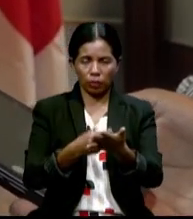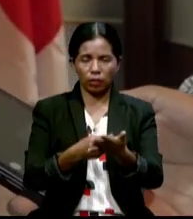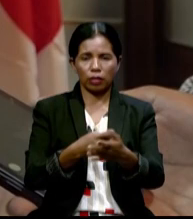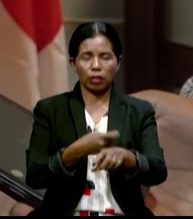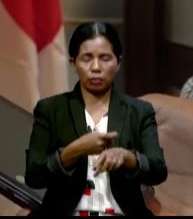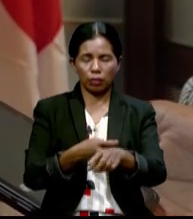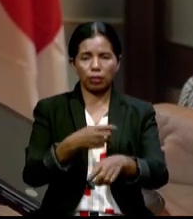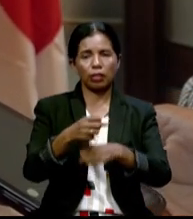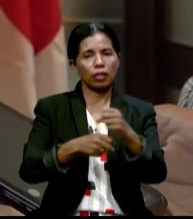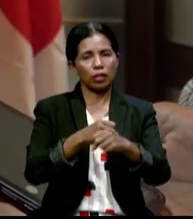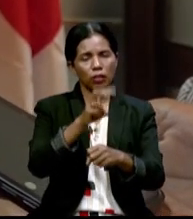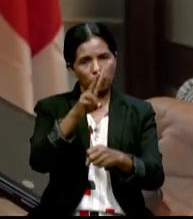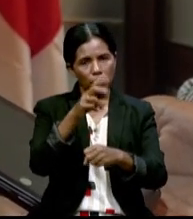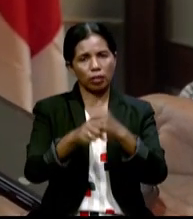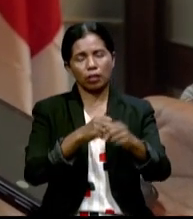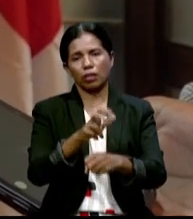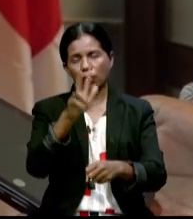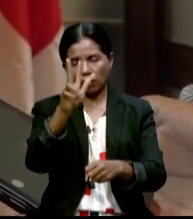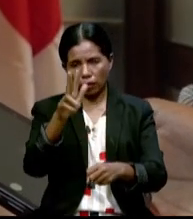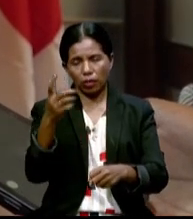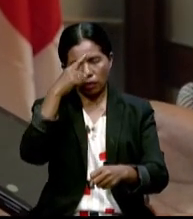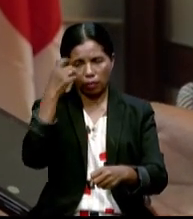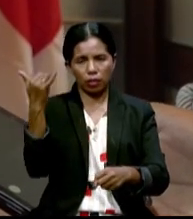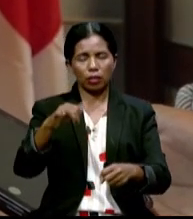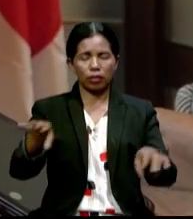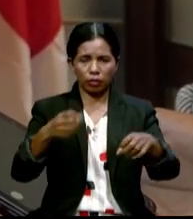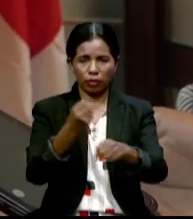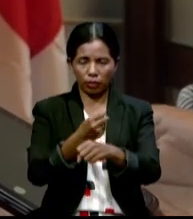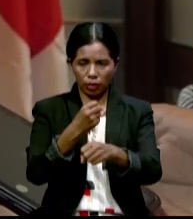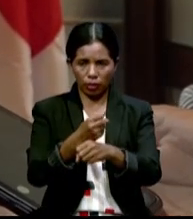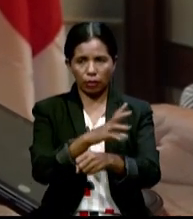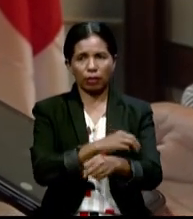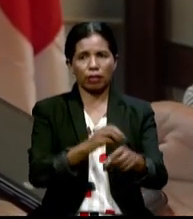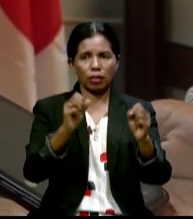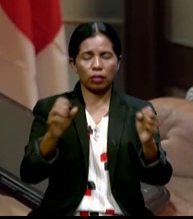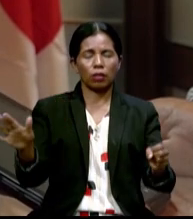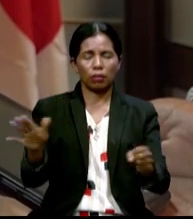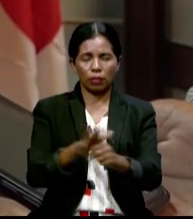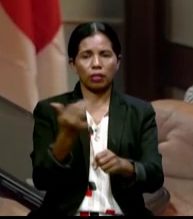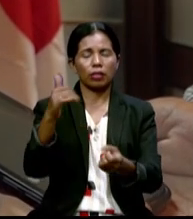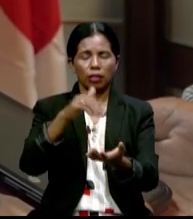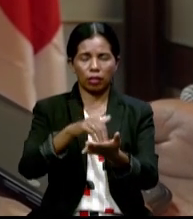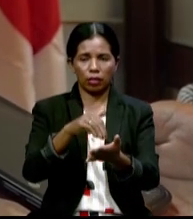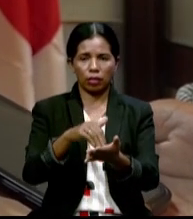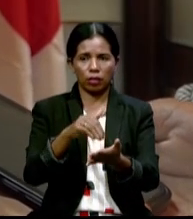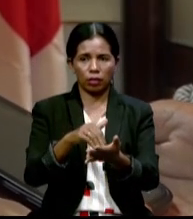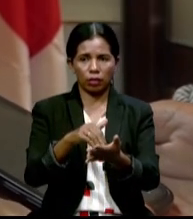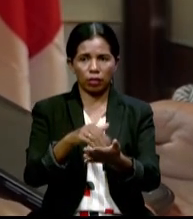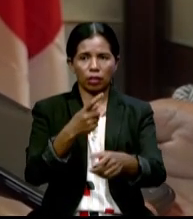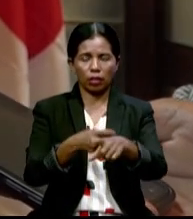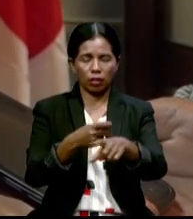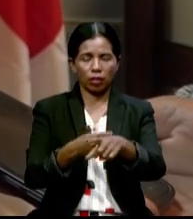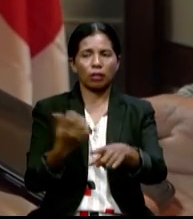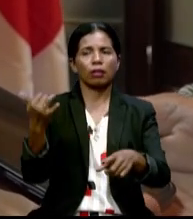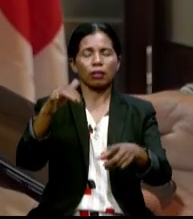balu tinang rua balu tinang tolu tamene ne mak sira tem que esforço an ma ka step tebes atu bele completa sirinya estudo durante tempo ne bema